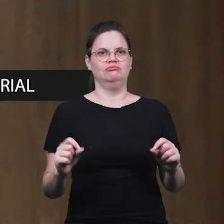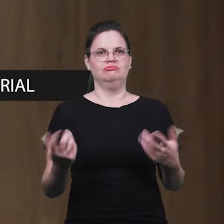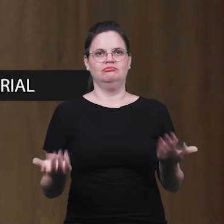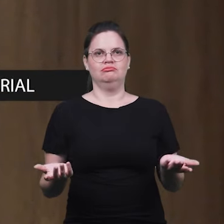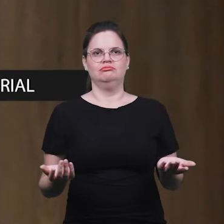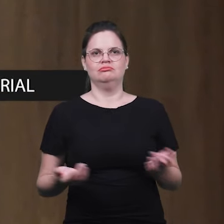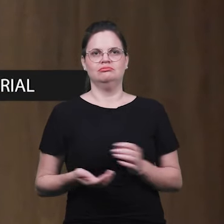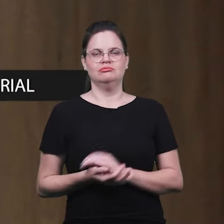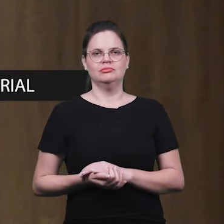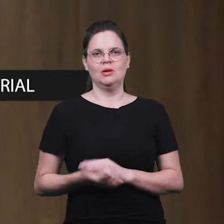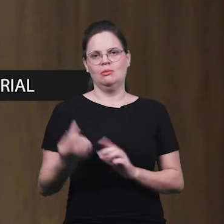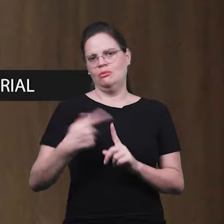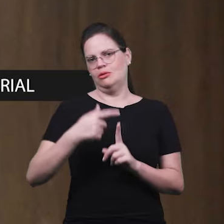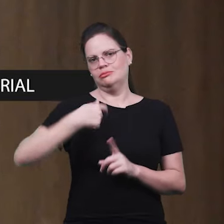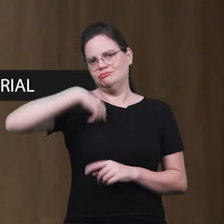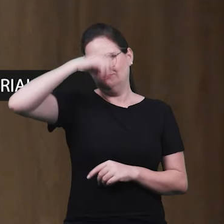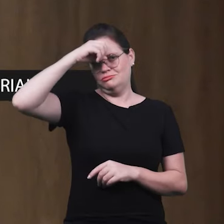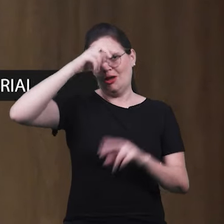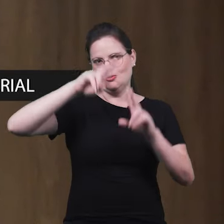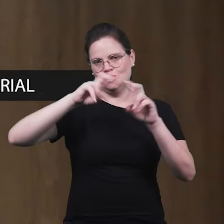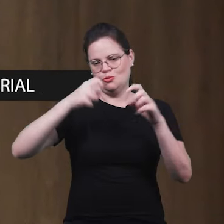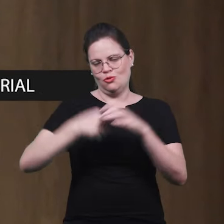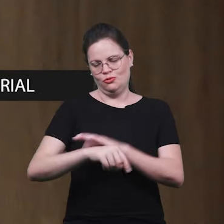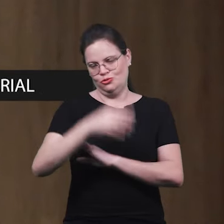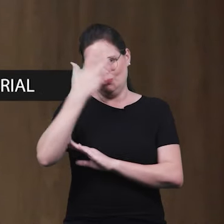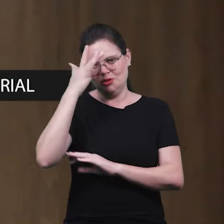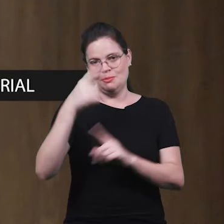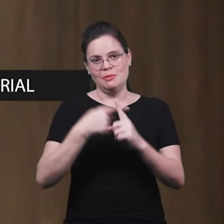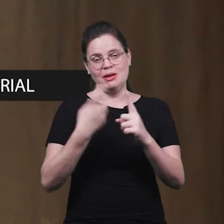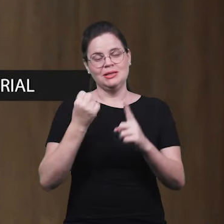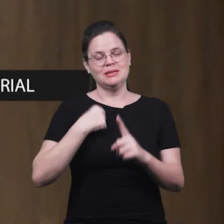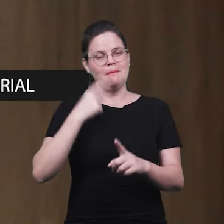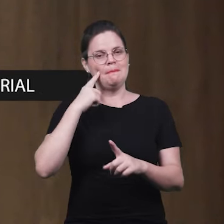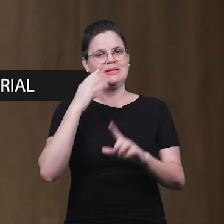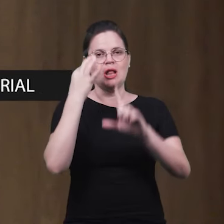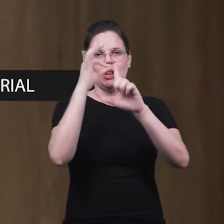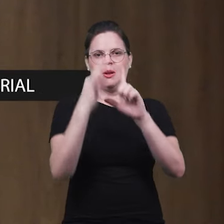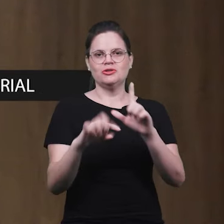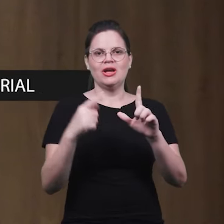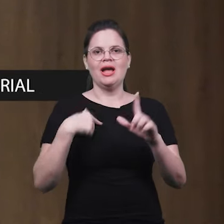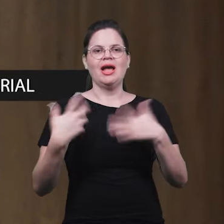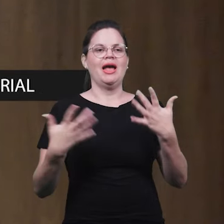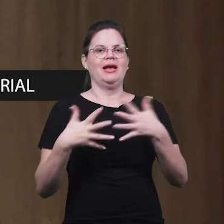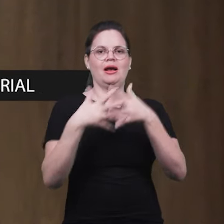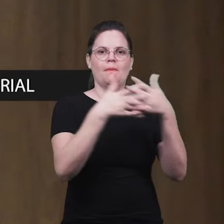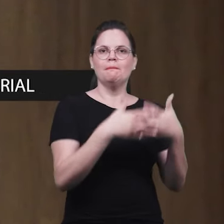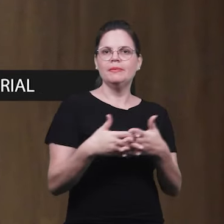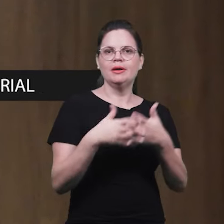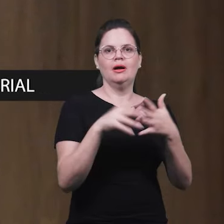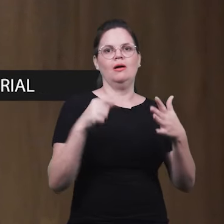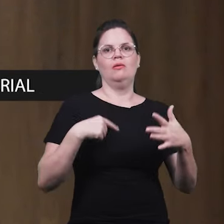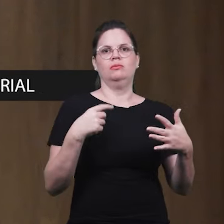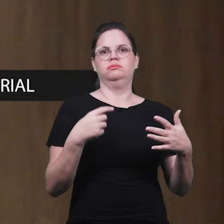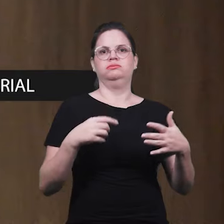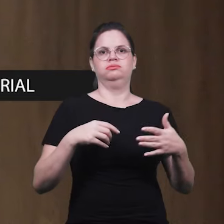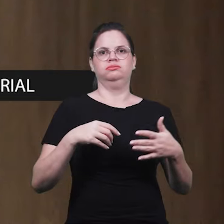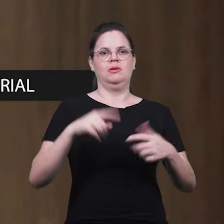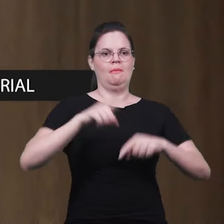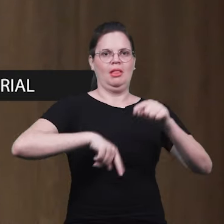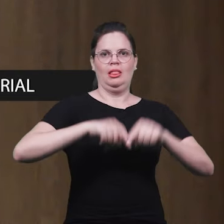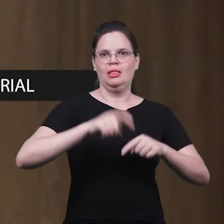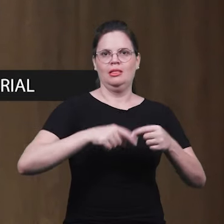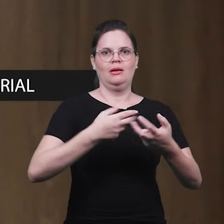por ser leigo no assunto, a gente imagina que quando fala de logística é transporte de carga e tudo mais. E, na verdade, nós temos, por